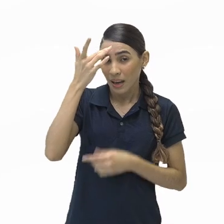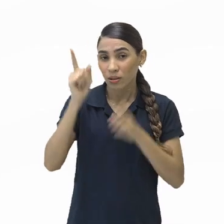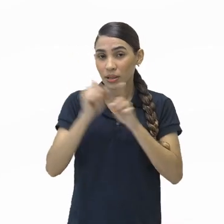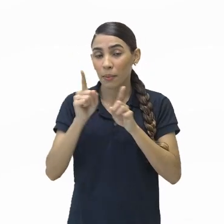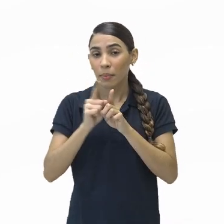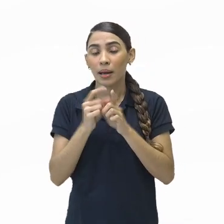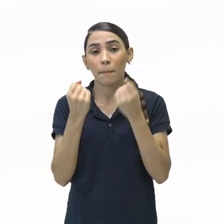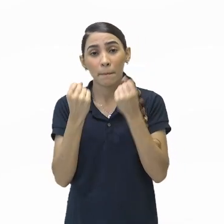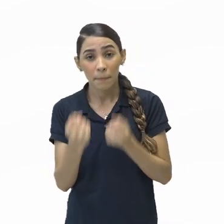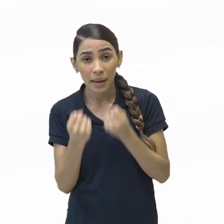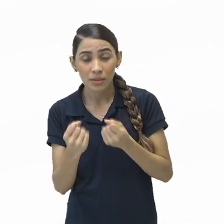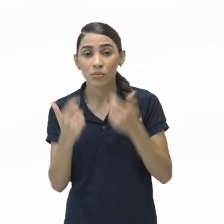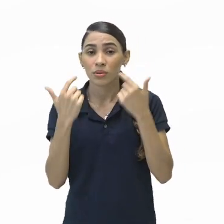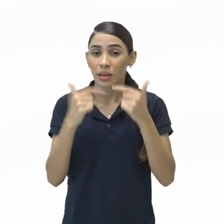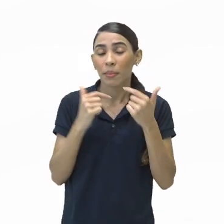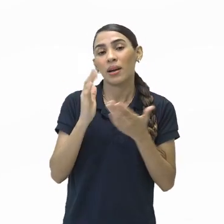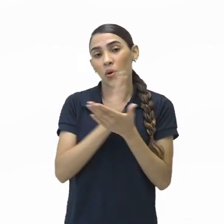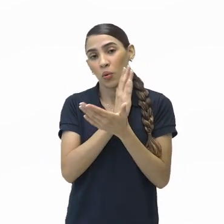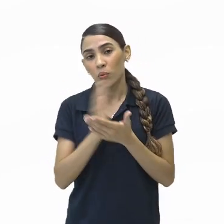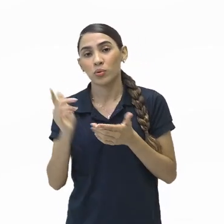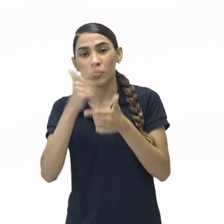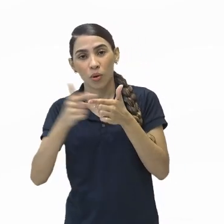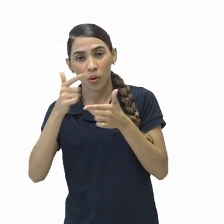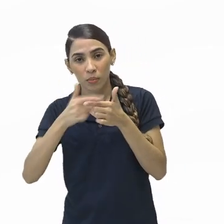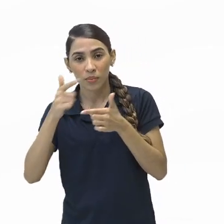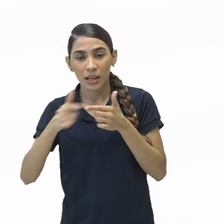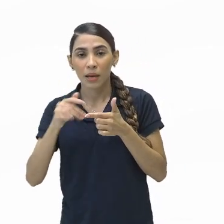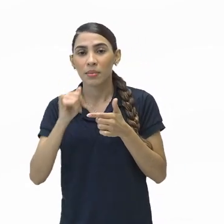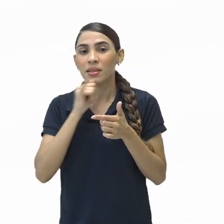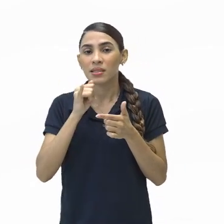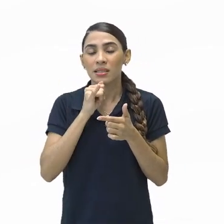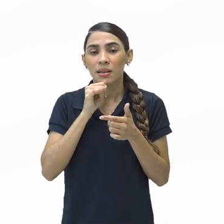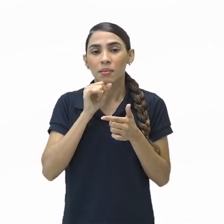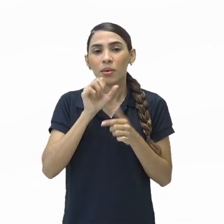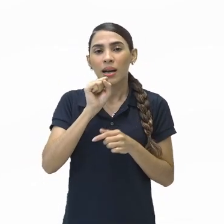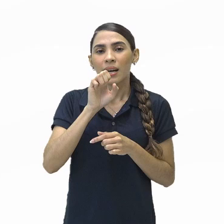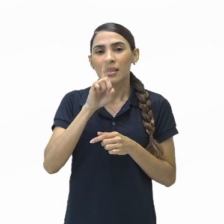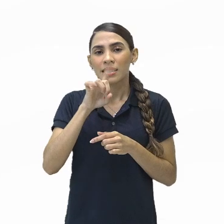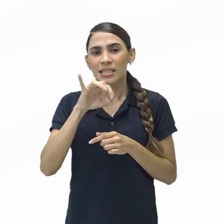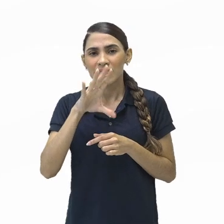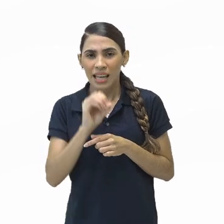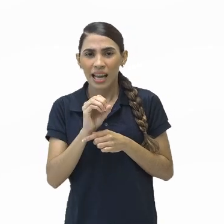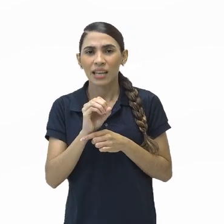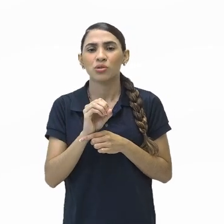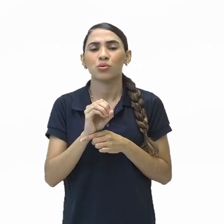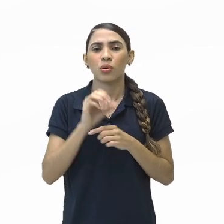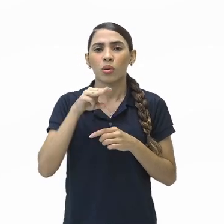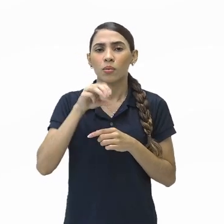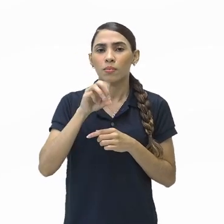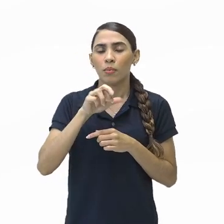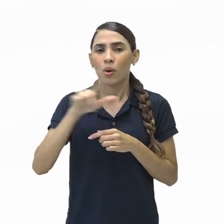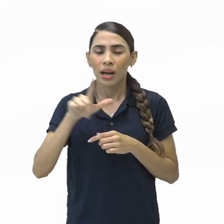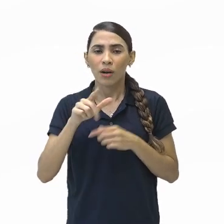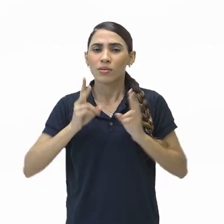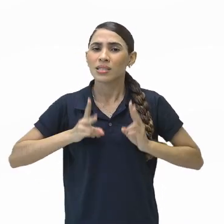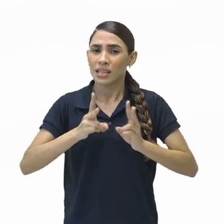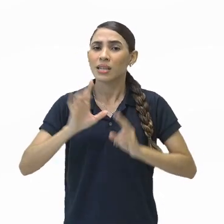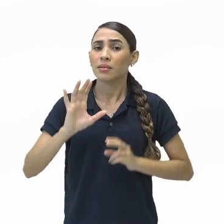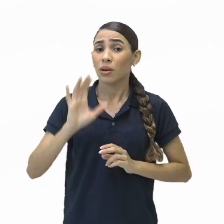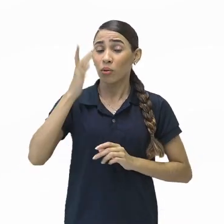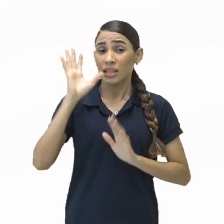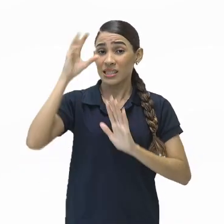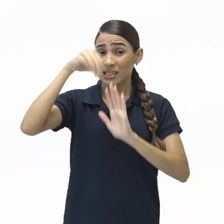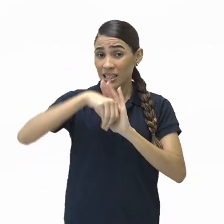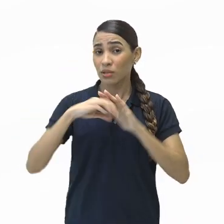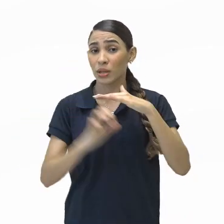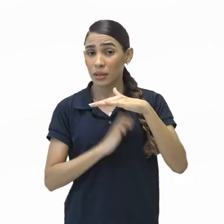né? Alguns problemas relacionados à assédio moral, né? Que sempre ocorre entre pessoas dentro de uma empresa, não é